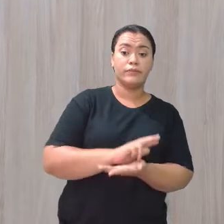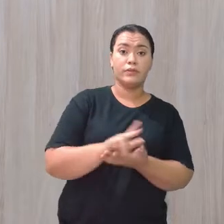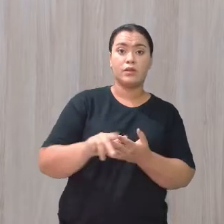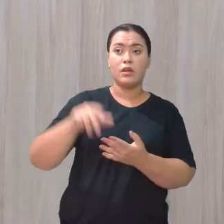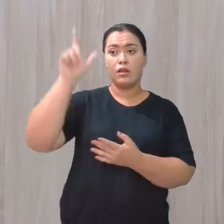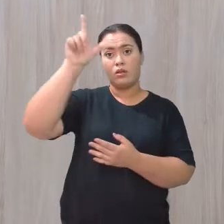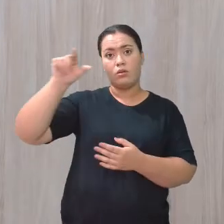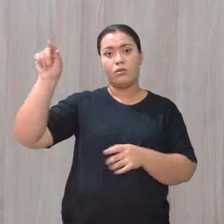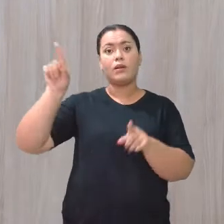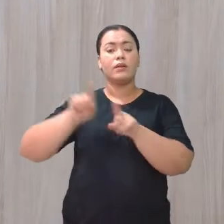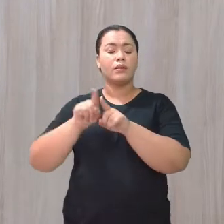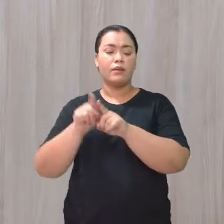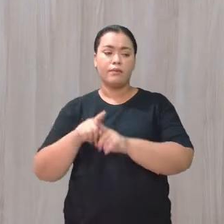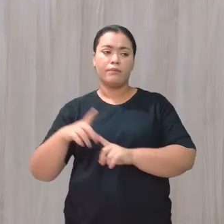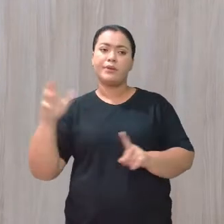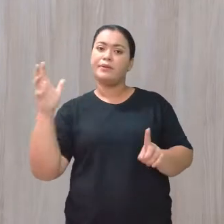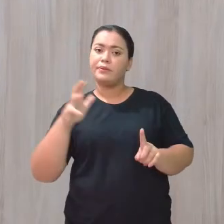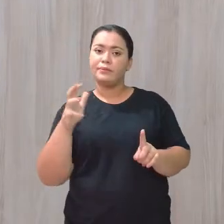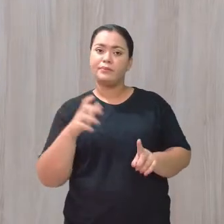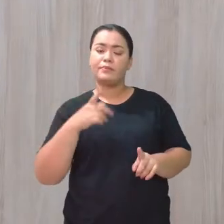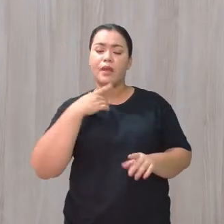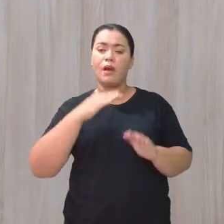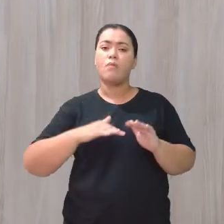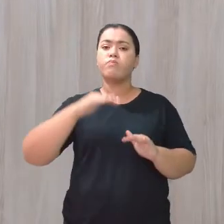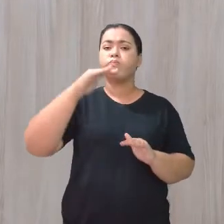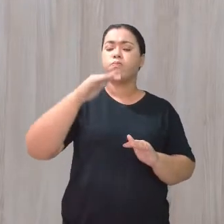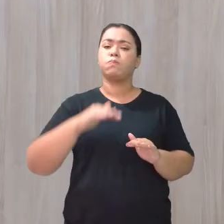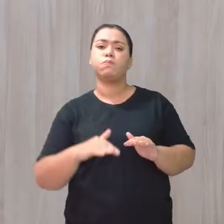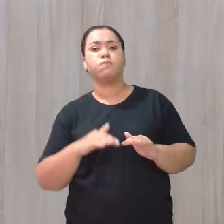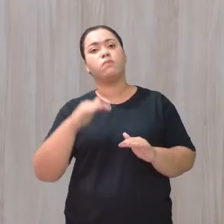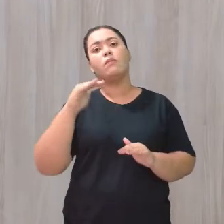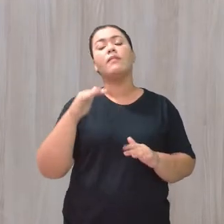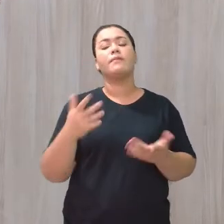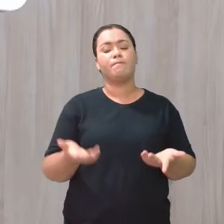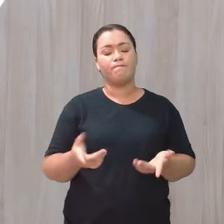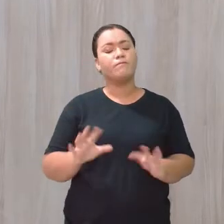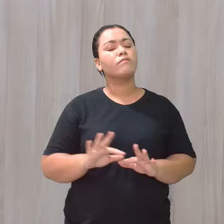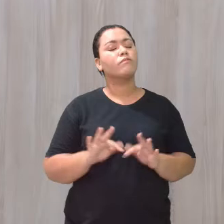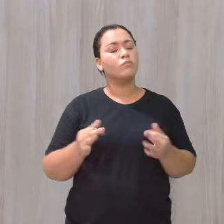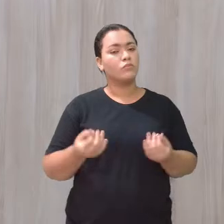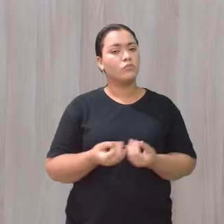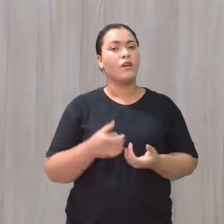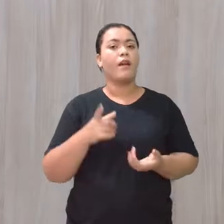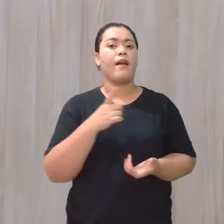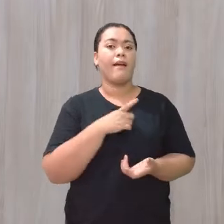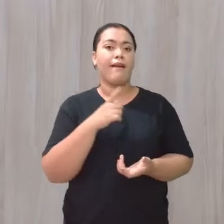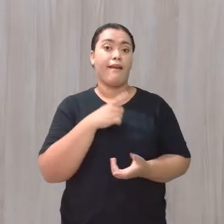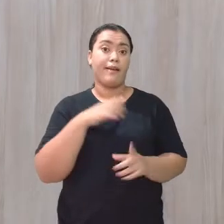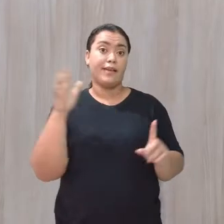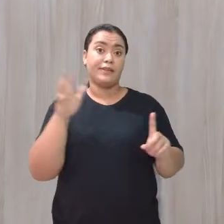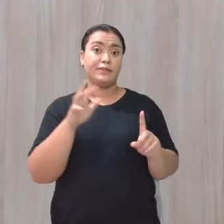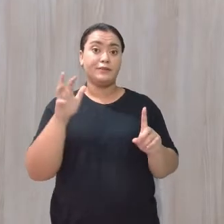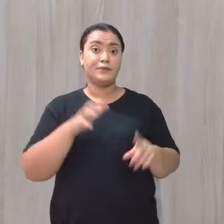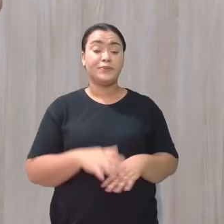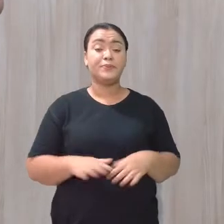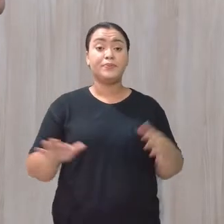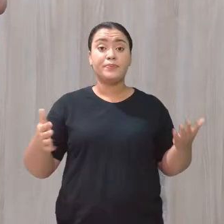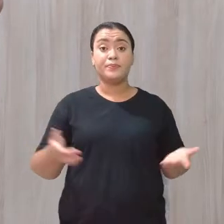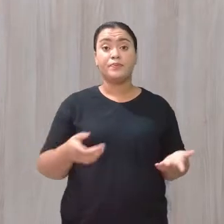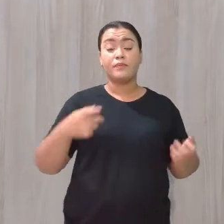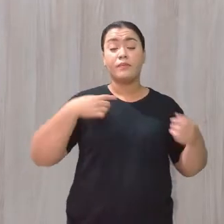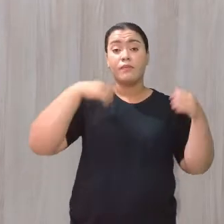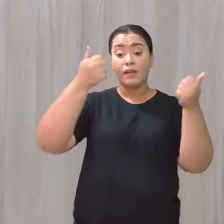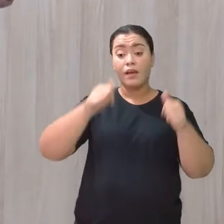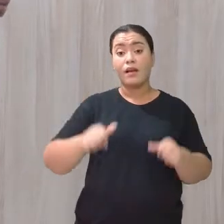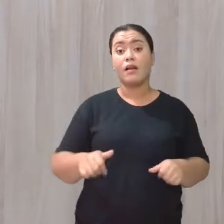na formação das marés, se é maré alta, se é maré baixa. Então, tudo isso tem uma certa influência. Então, se